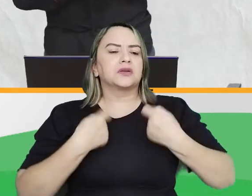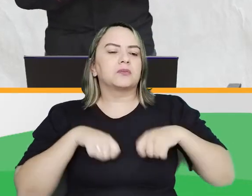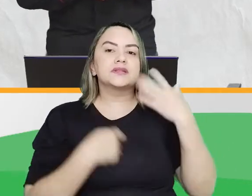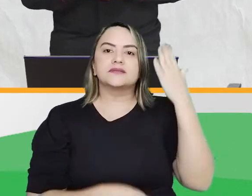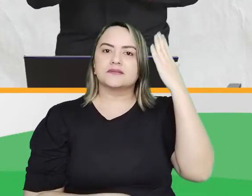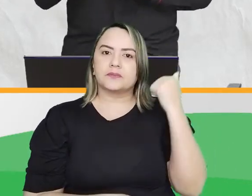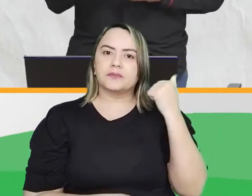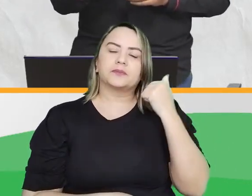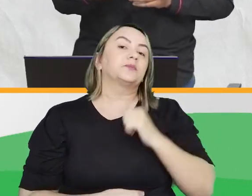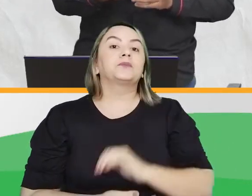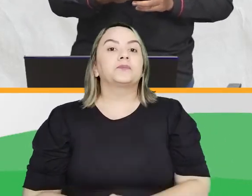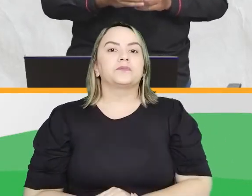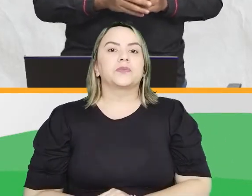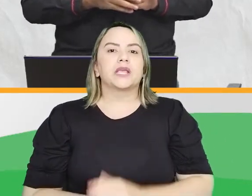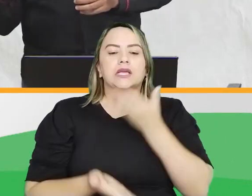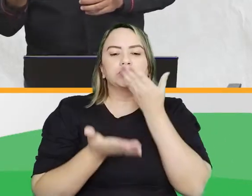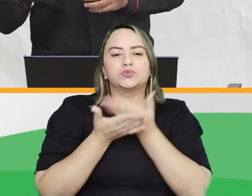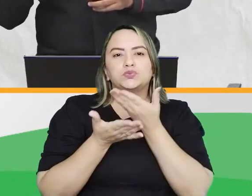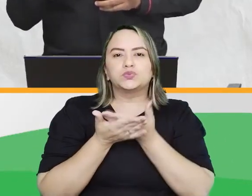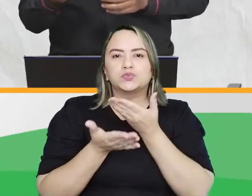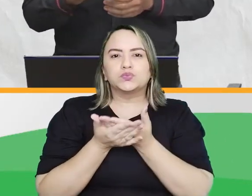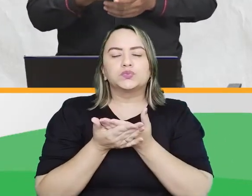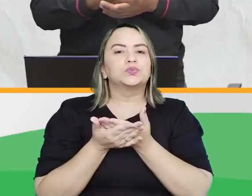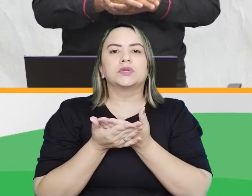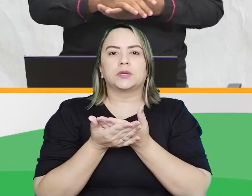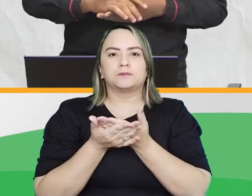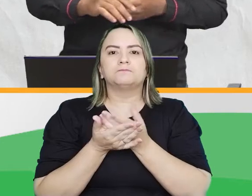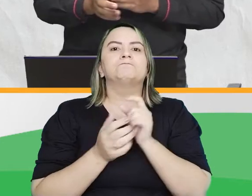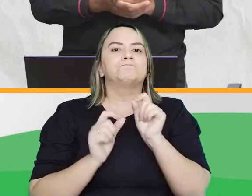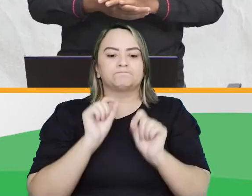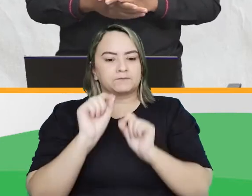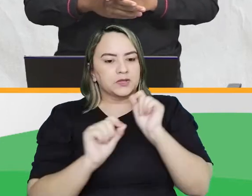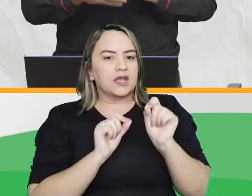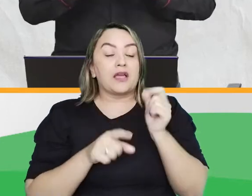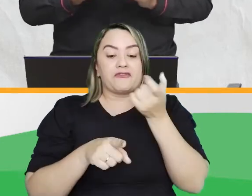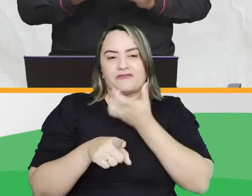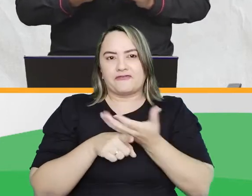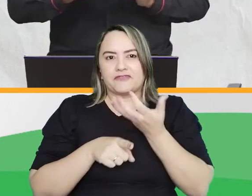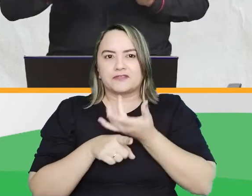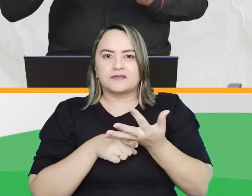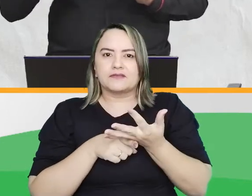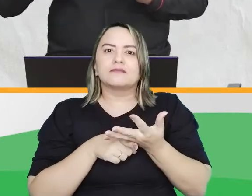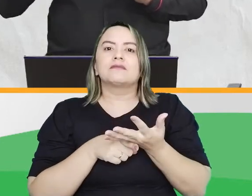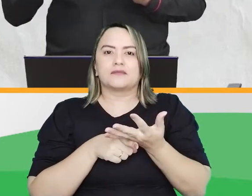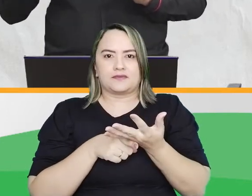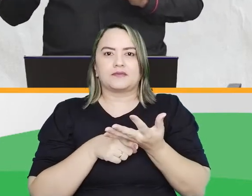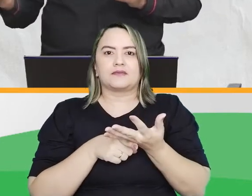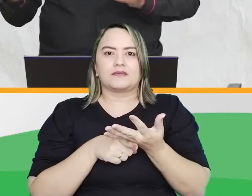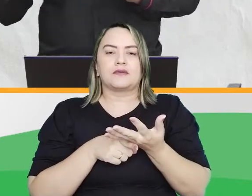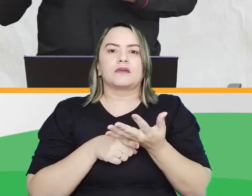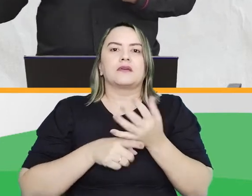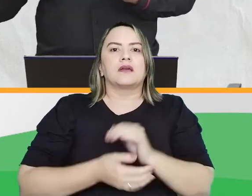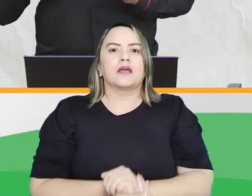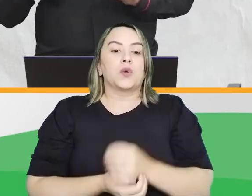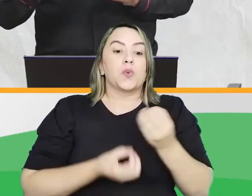saber é o que significa eletrodinâmica, O que é que ela se preocupa em estudar, tá bem? Então, a eletrodinâmica ela é o ramo da